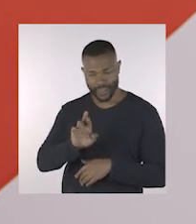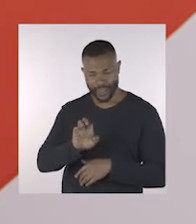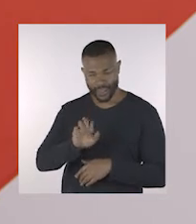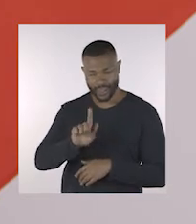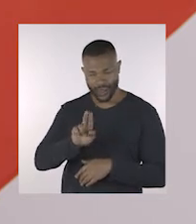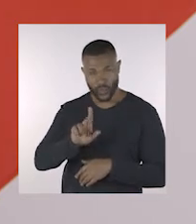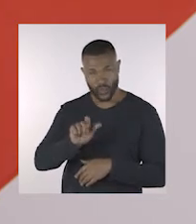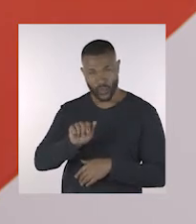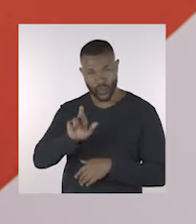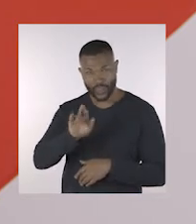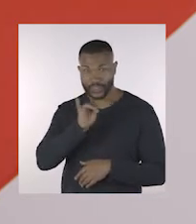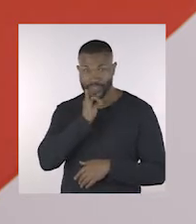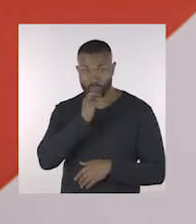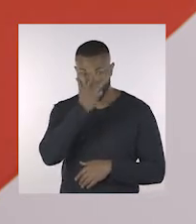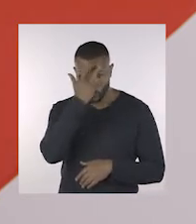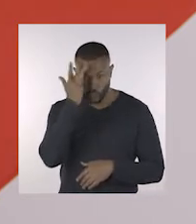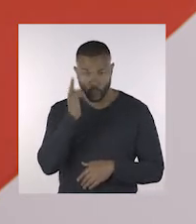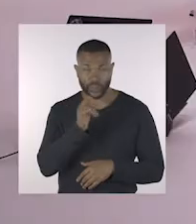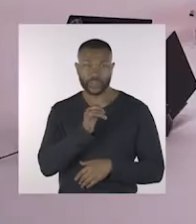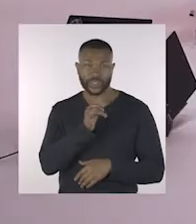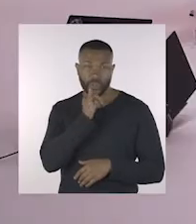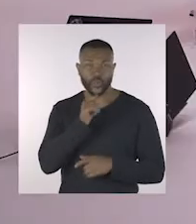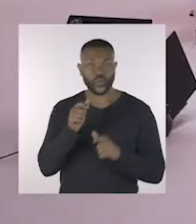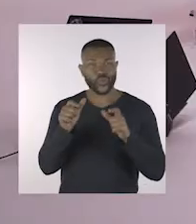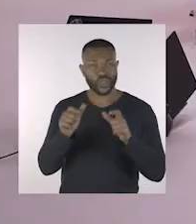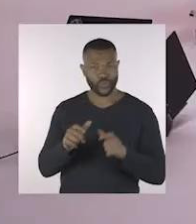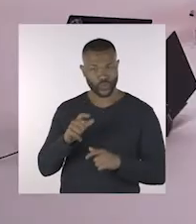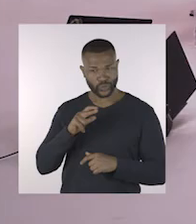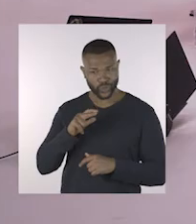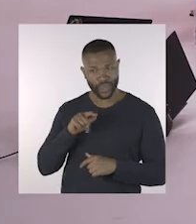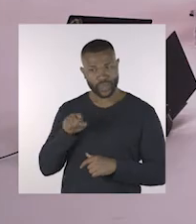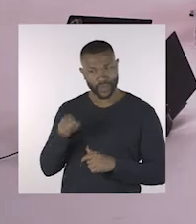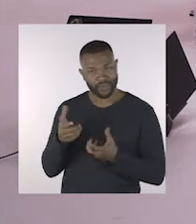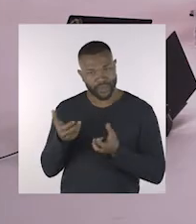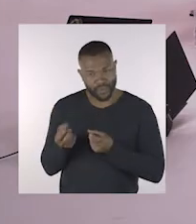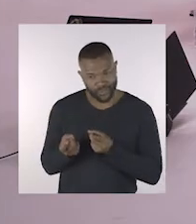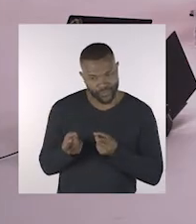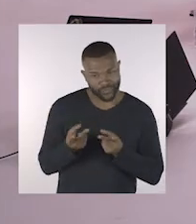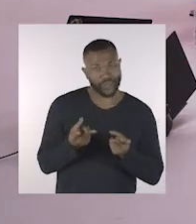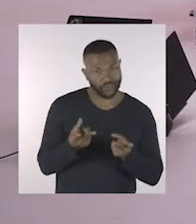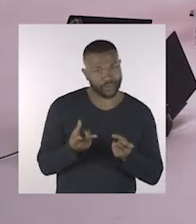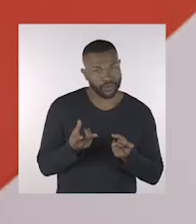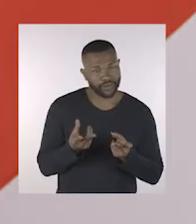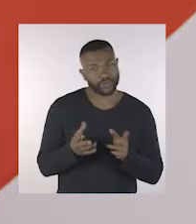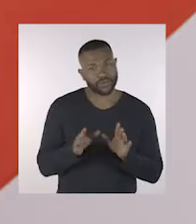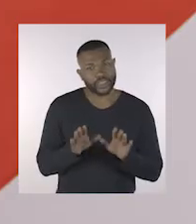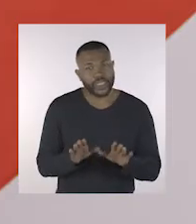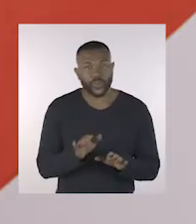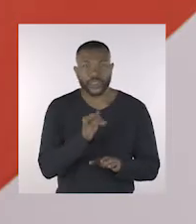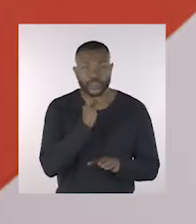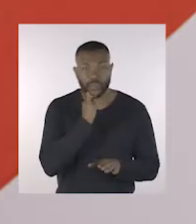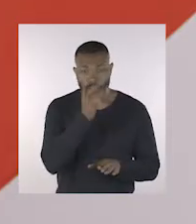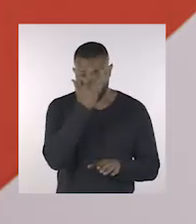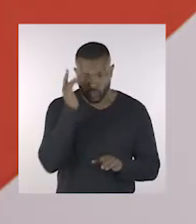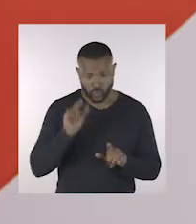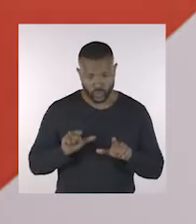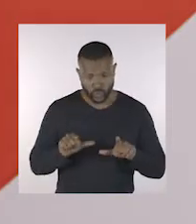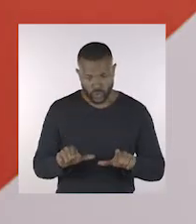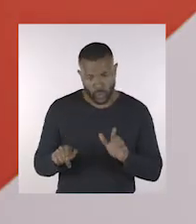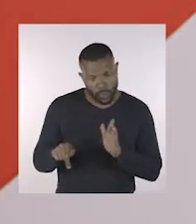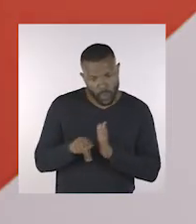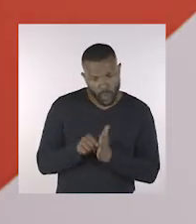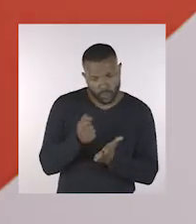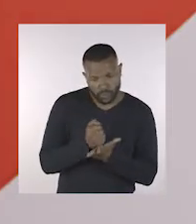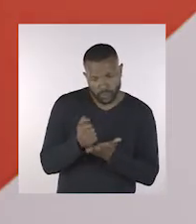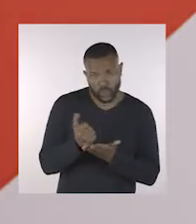e que às vezes até o proprietário portanto uma área privada quer realmente fazer negociação mas elas não tem